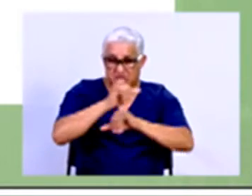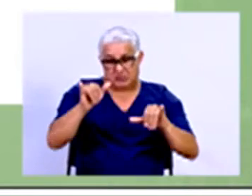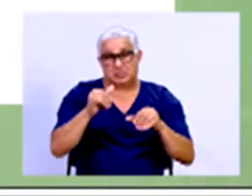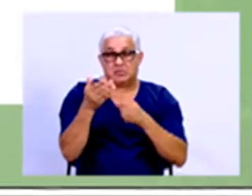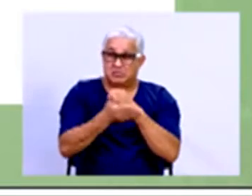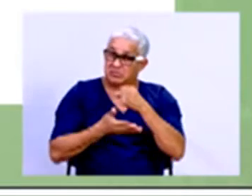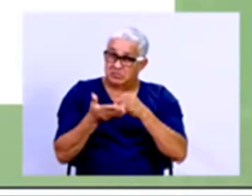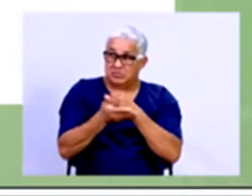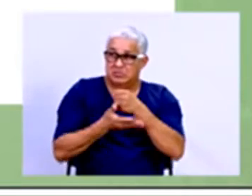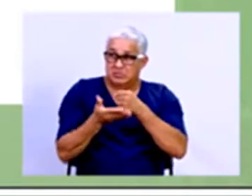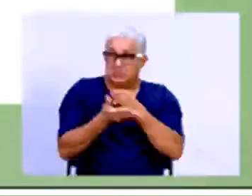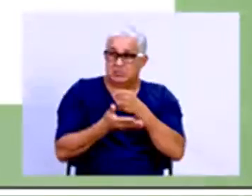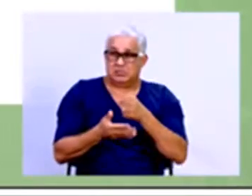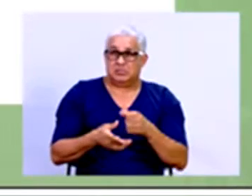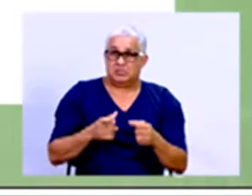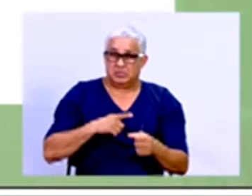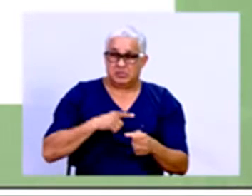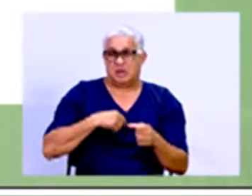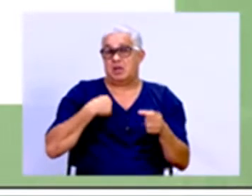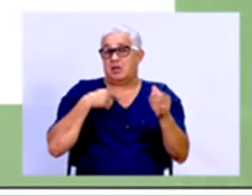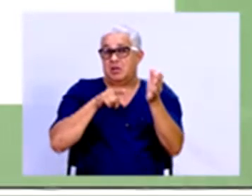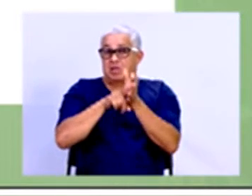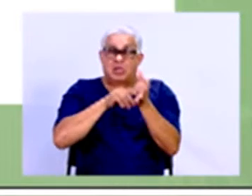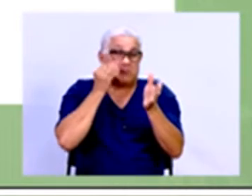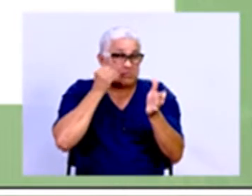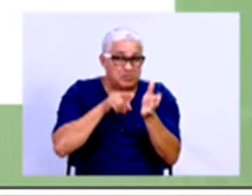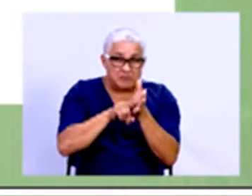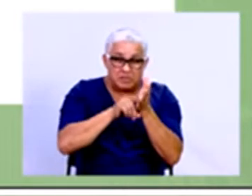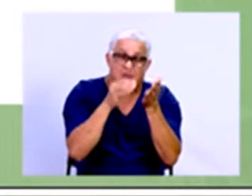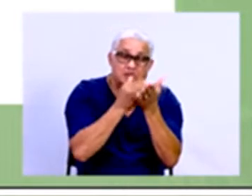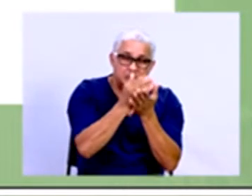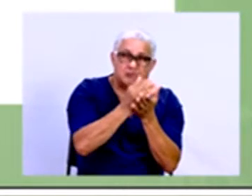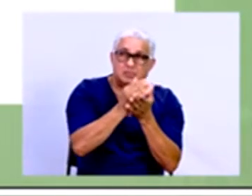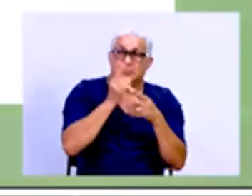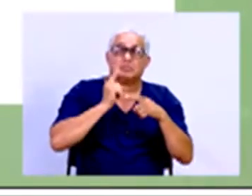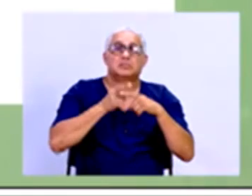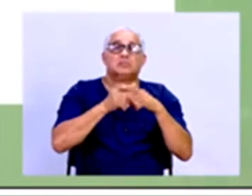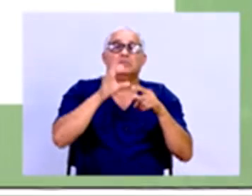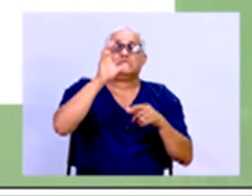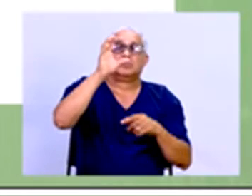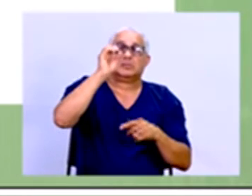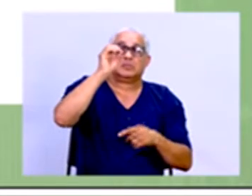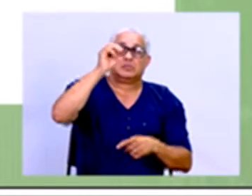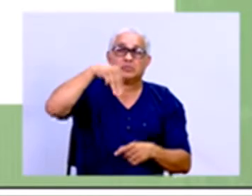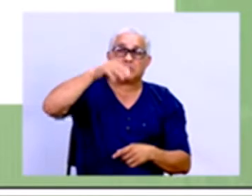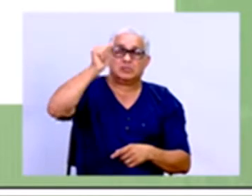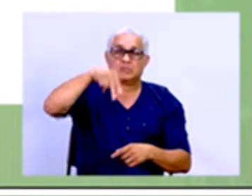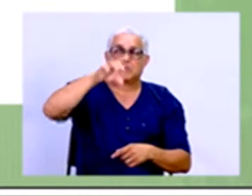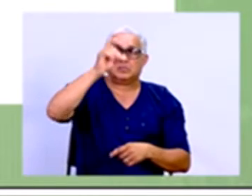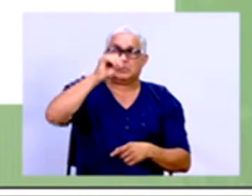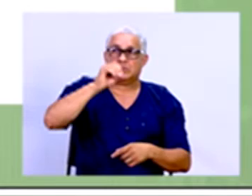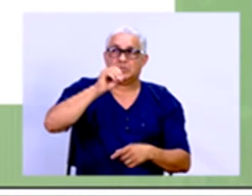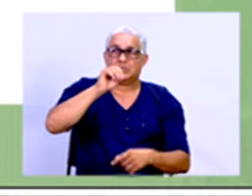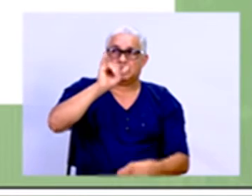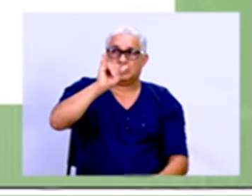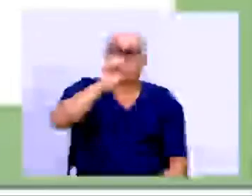Basicamente, né, quando a gente vai consultar, a gente vai... Inicialmente, para que serve esse comando? iset. Ele verifica